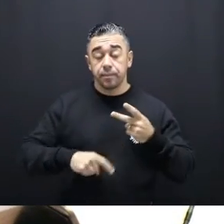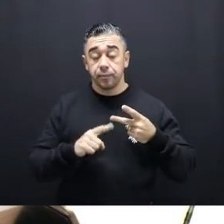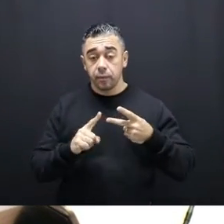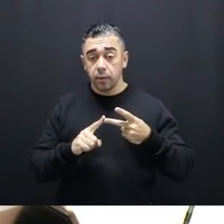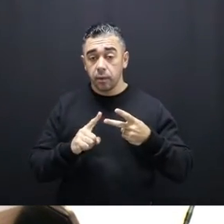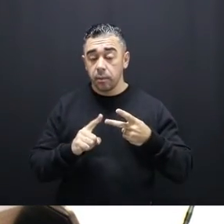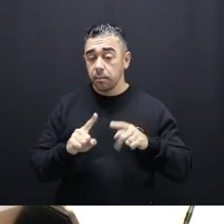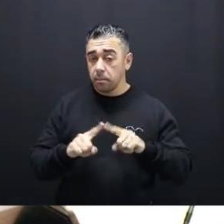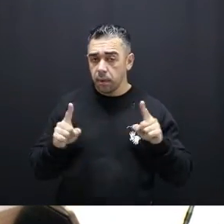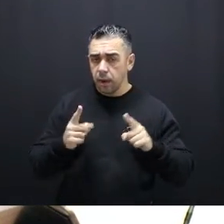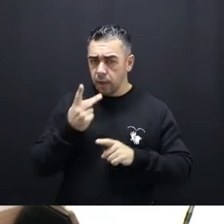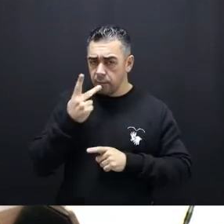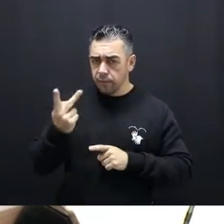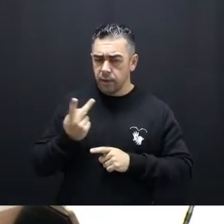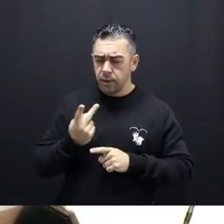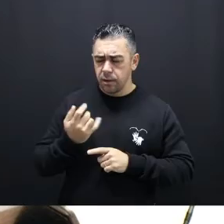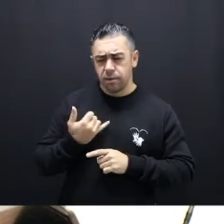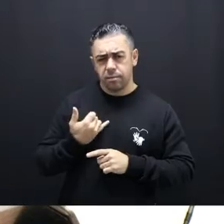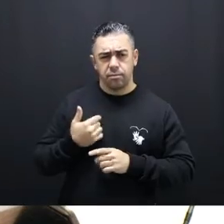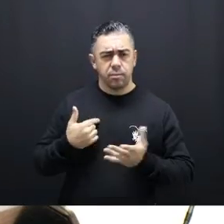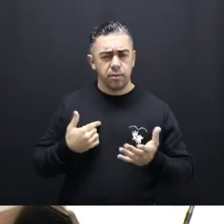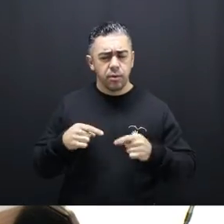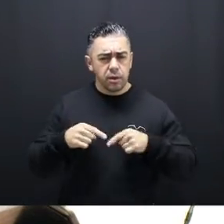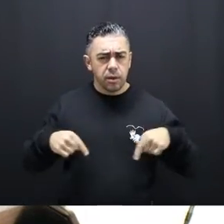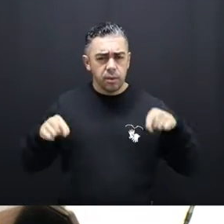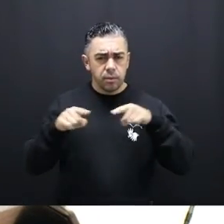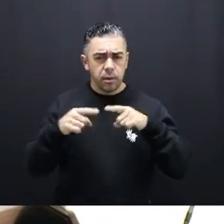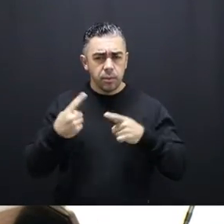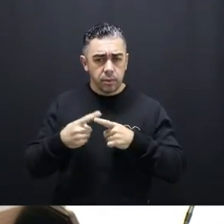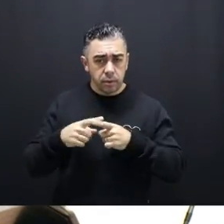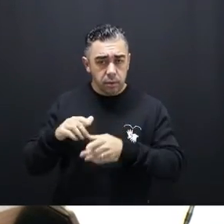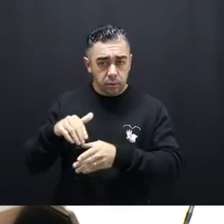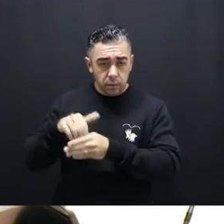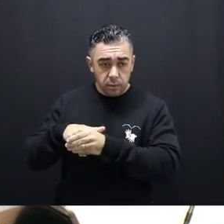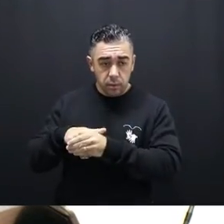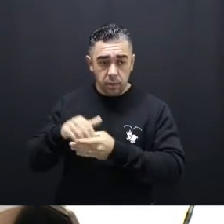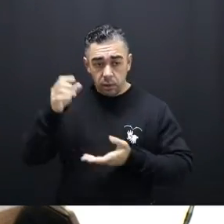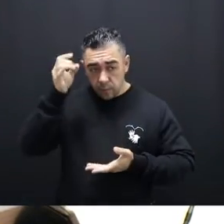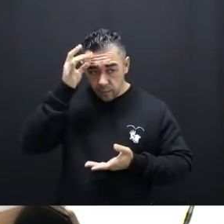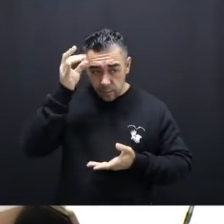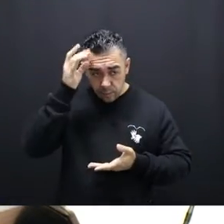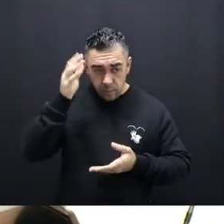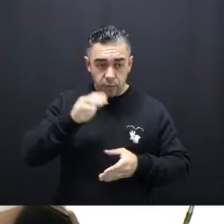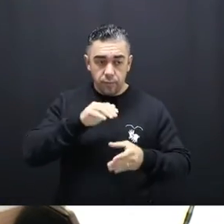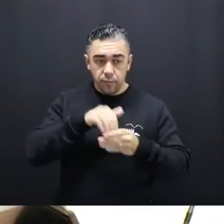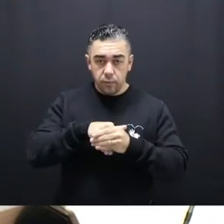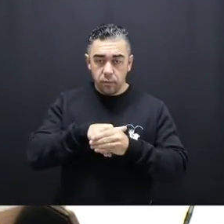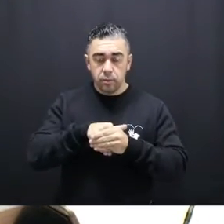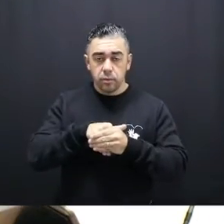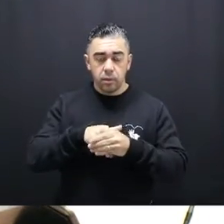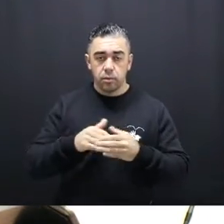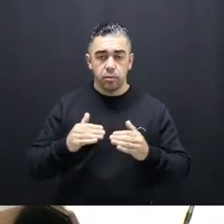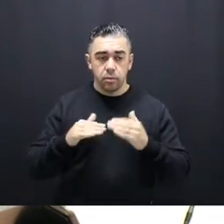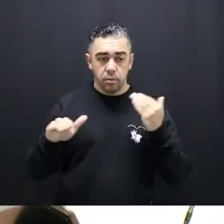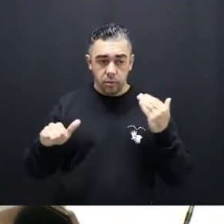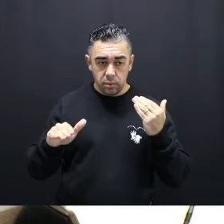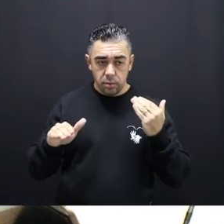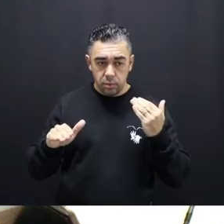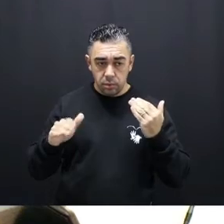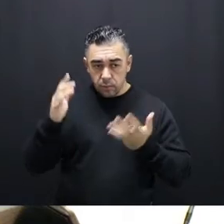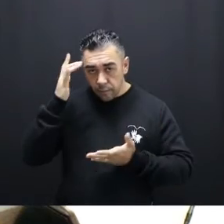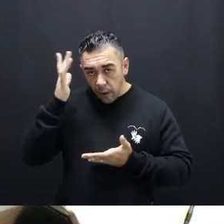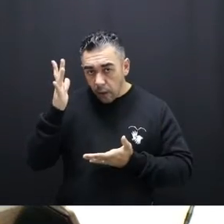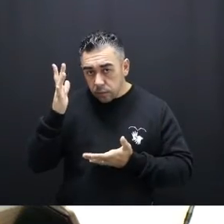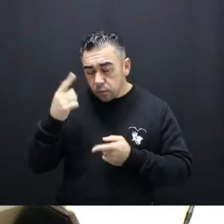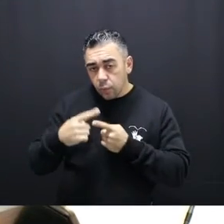há de querer desfazer do gabinete dos outros porque tem que voltar se tá tão fácil assim porque vou tá corpo então quê que tem que